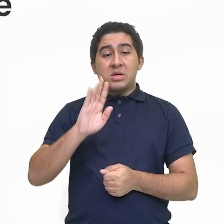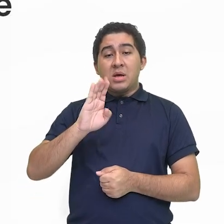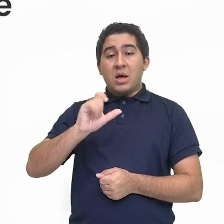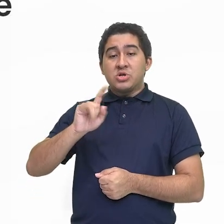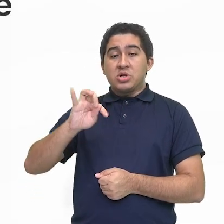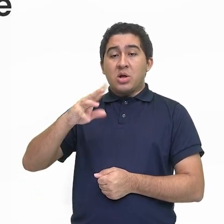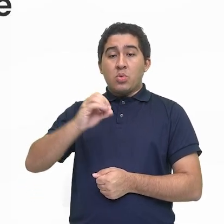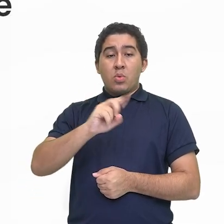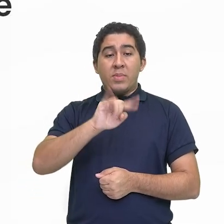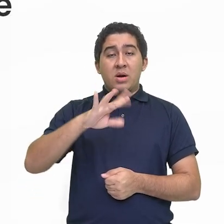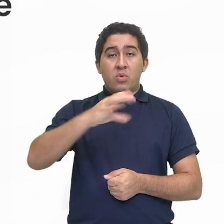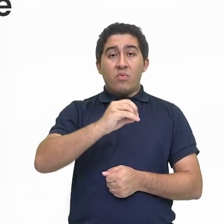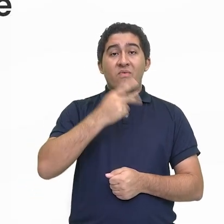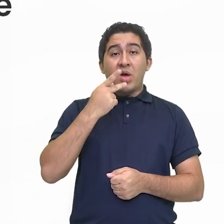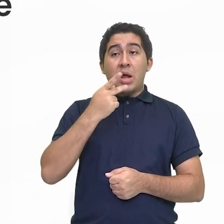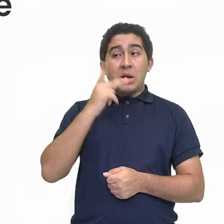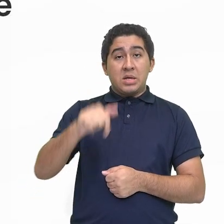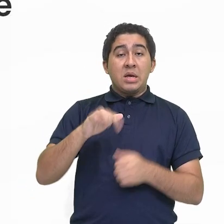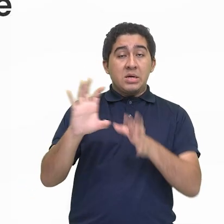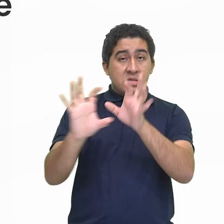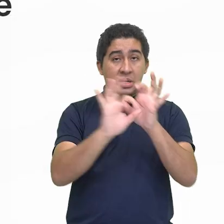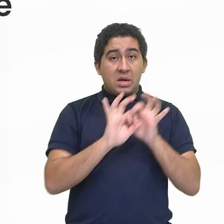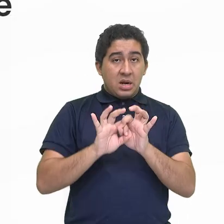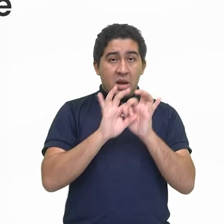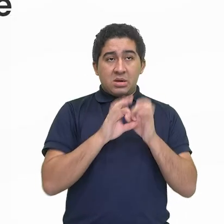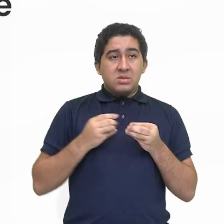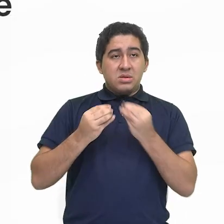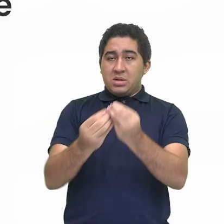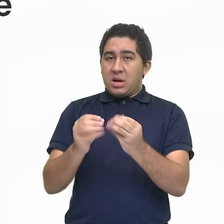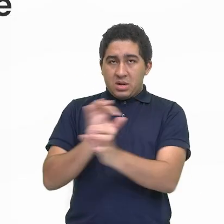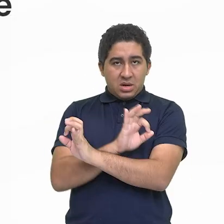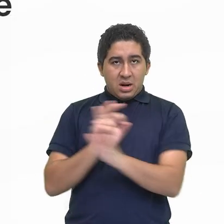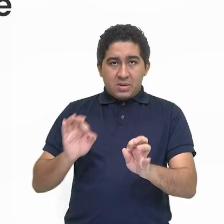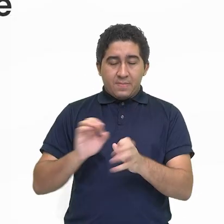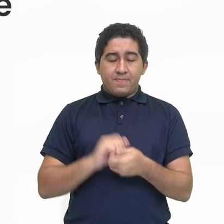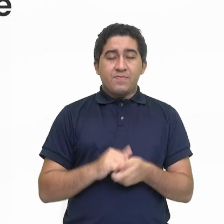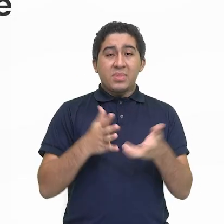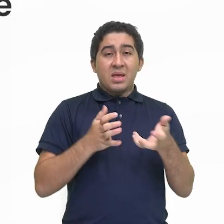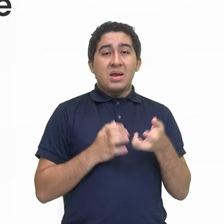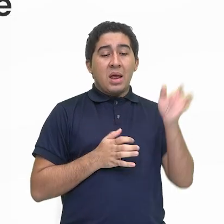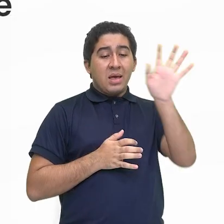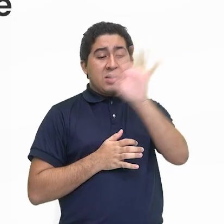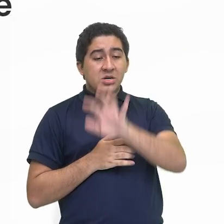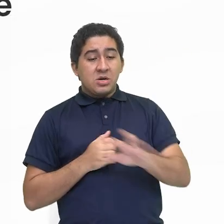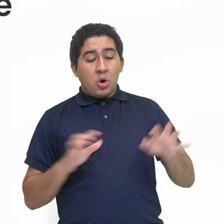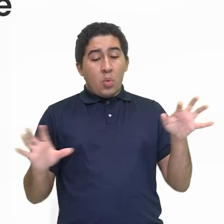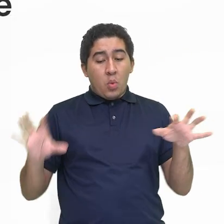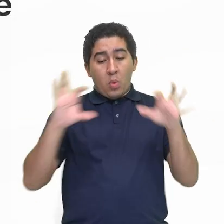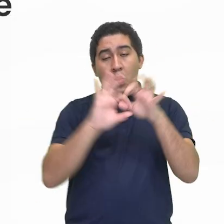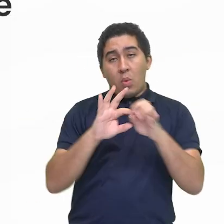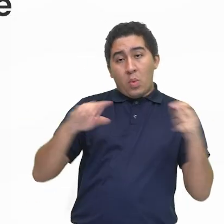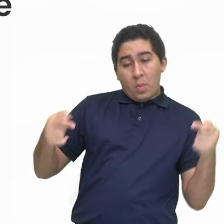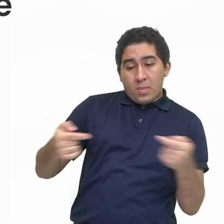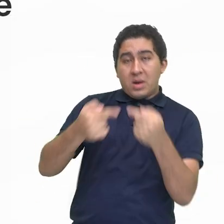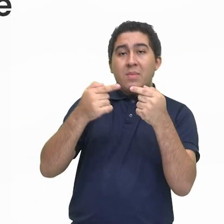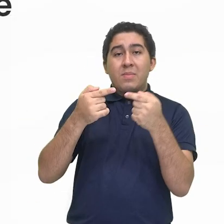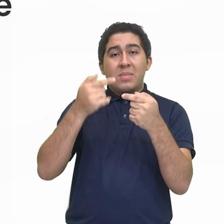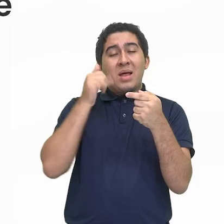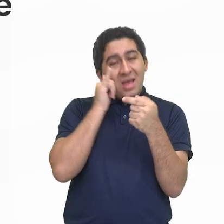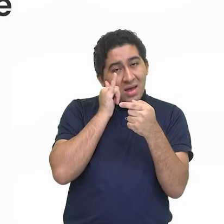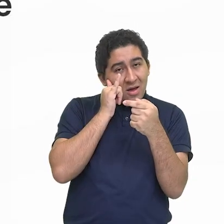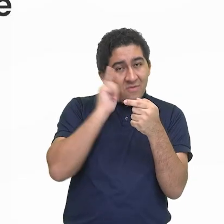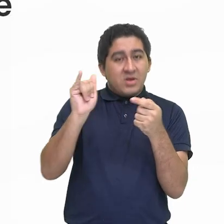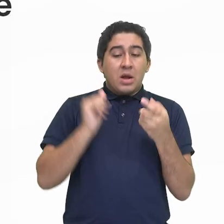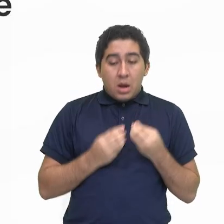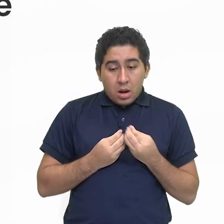em integrar para não entregar, ou seja, visava integrar a região amazônica justamente para não integrar, ou melhor,